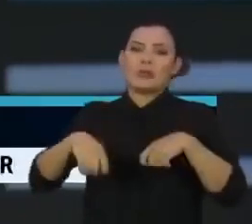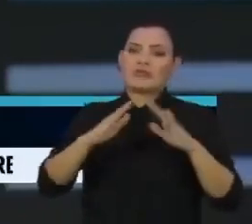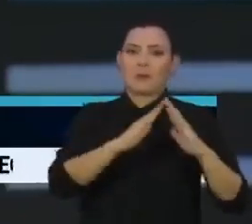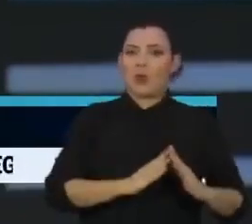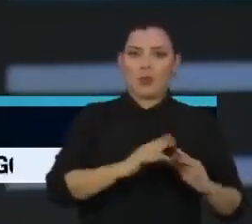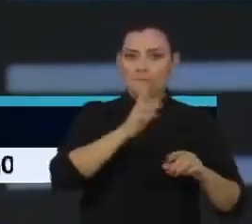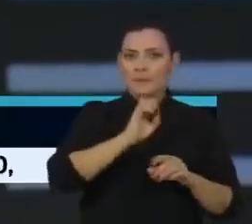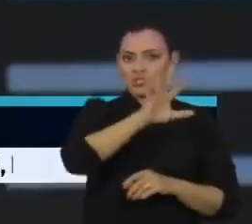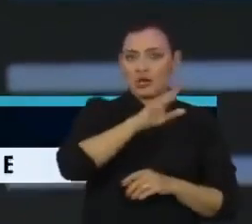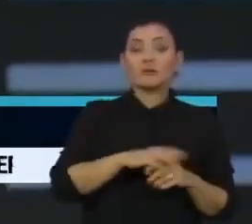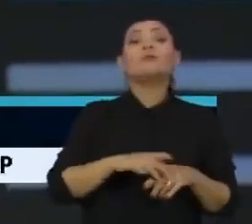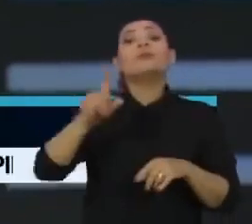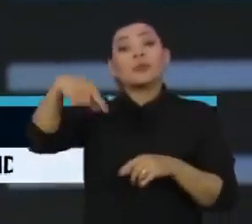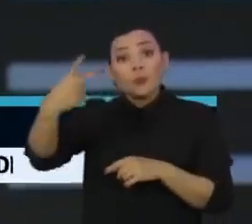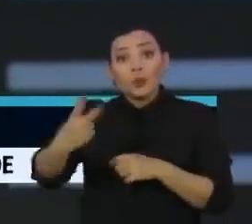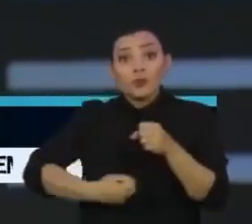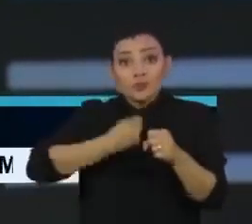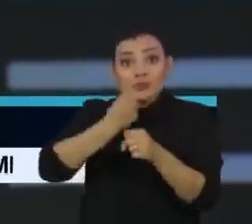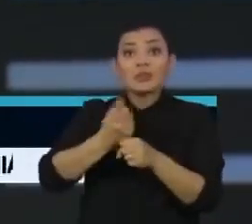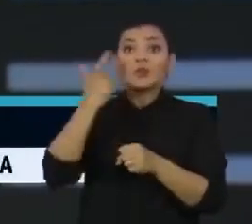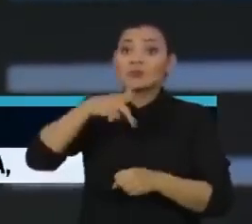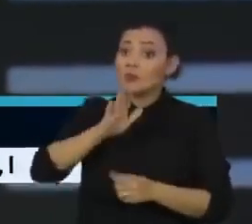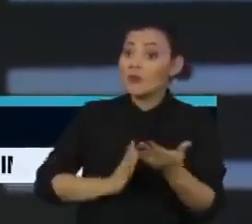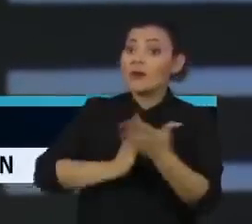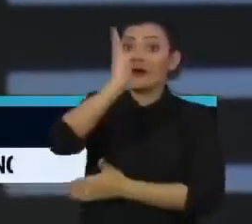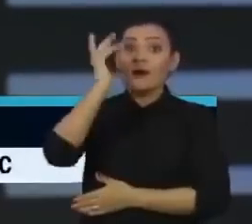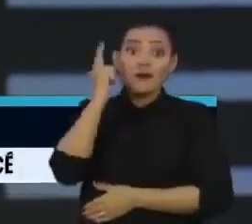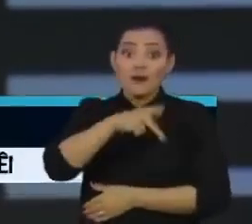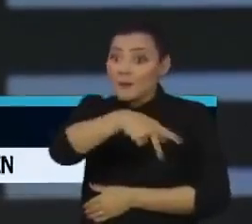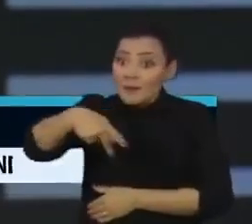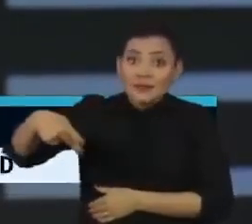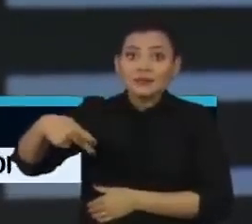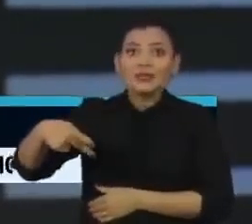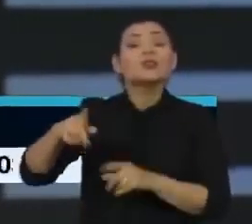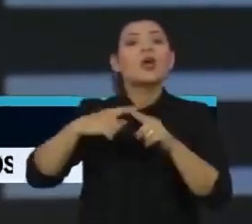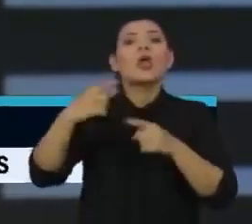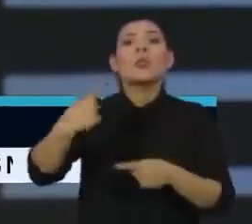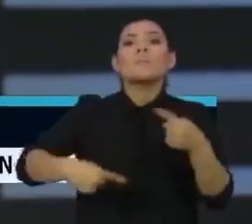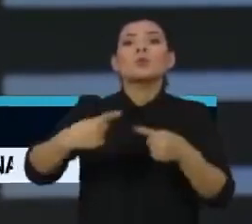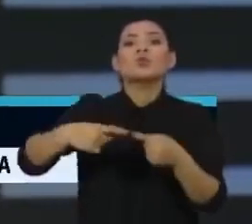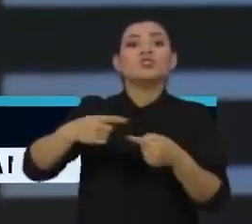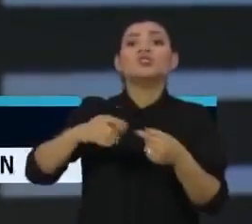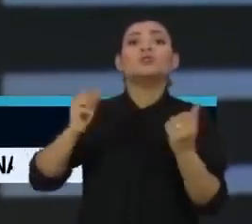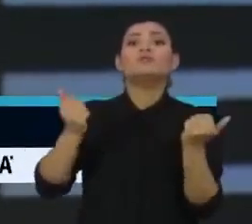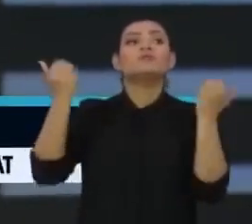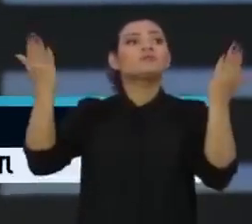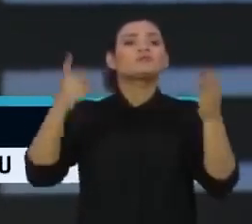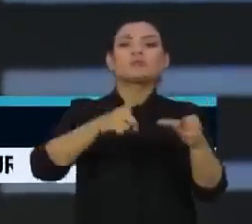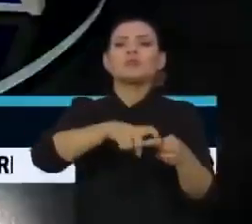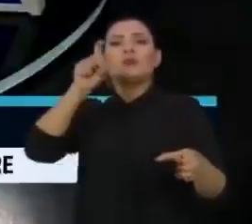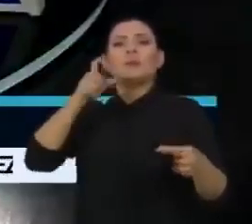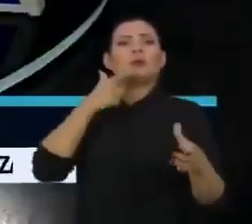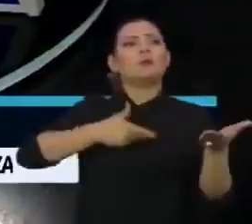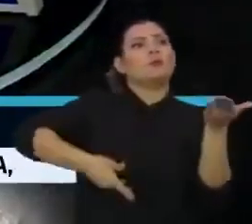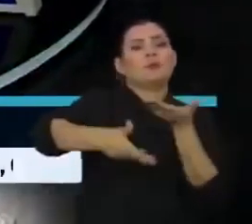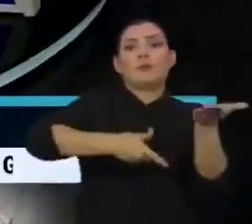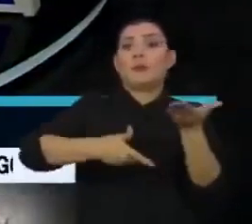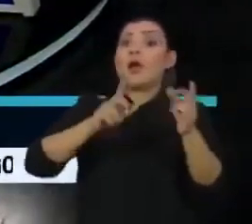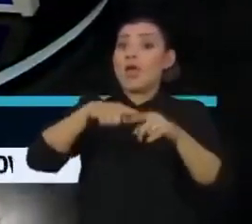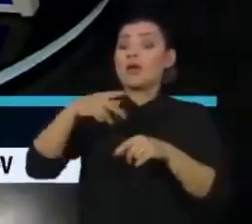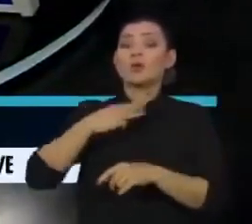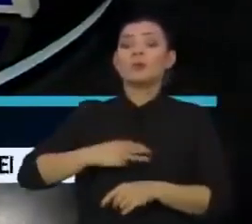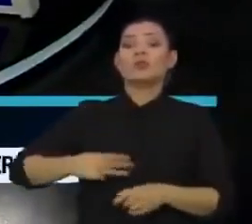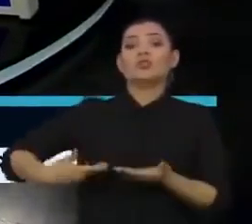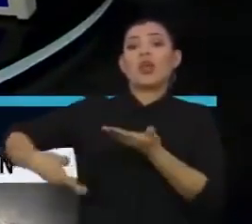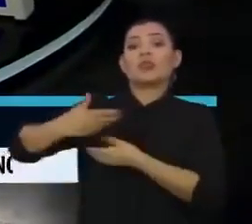depois, eleito presidente da República. Estabeleceu a política externa independente. Política com Afonso Arinos e Melo Franco, que era o seu ministro